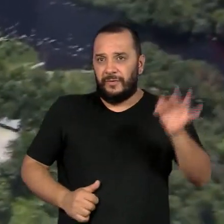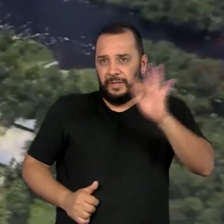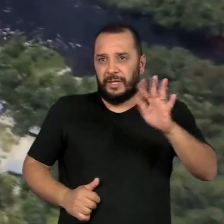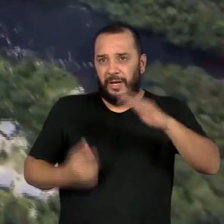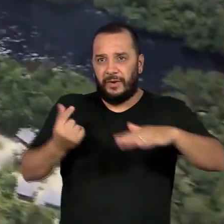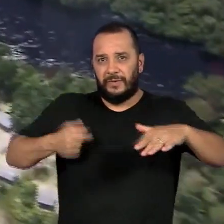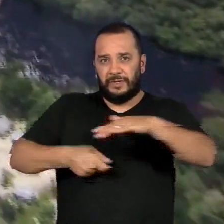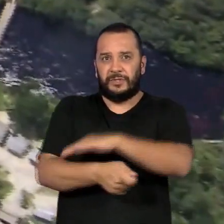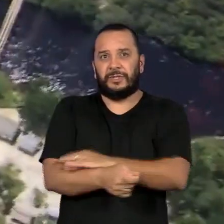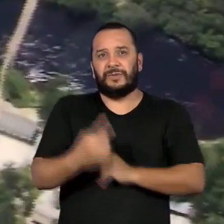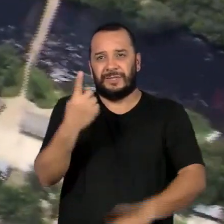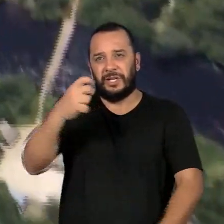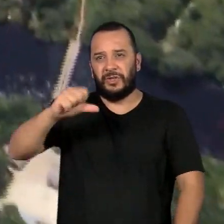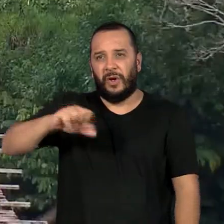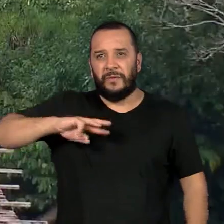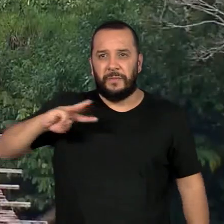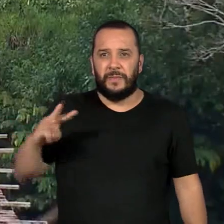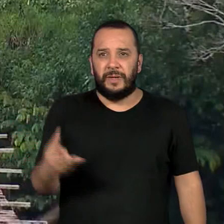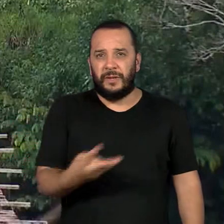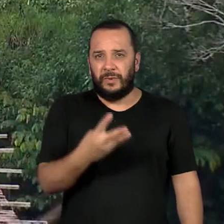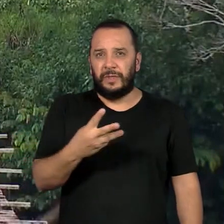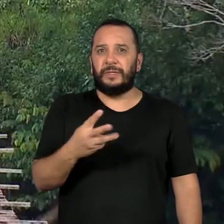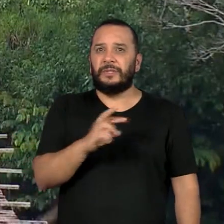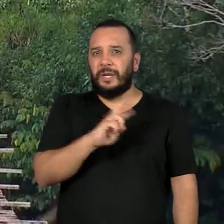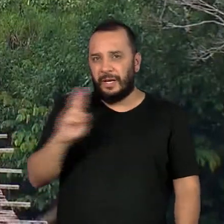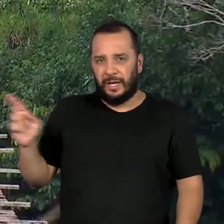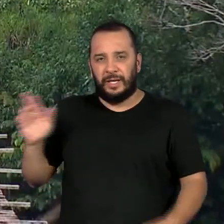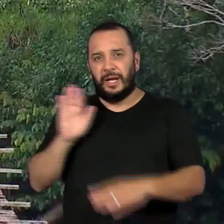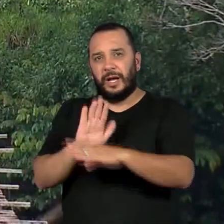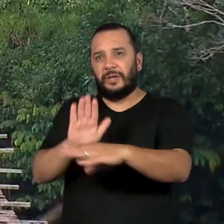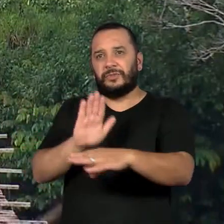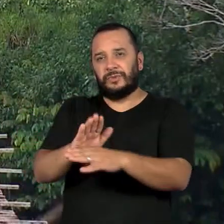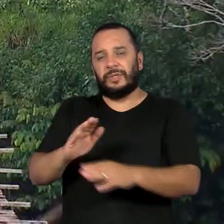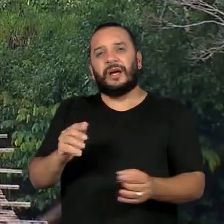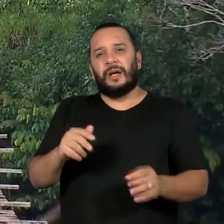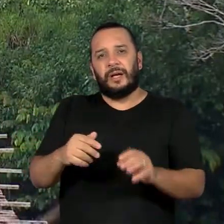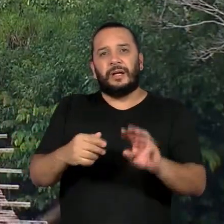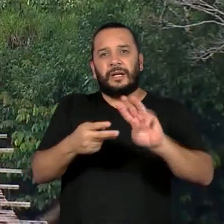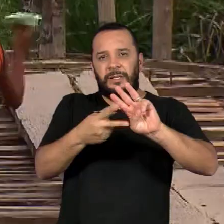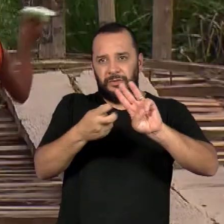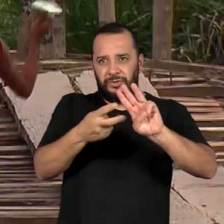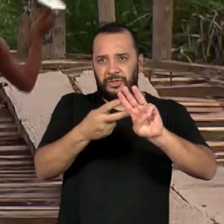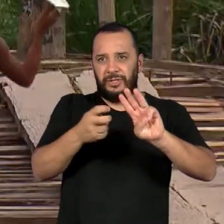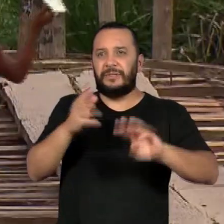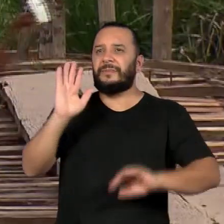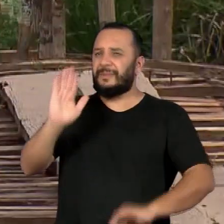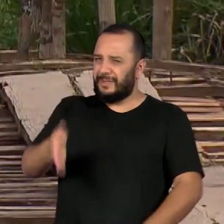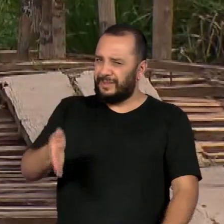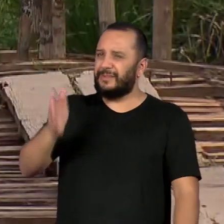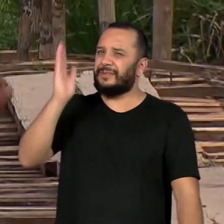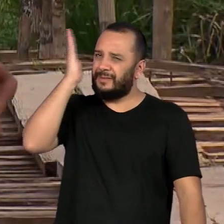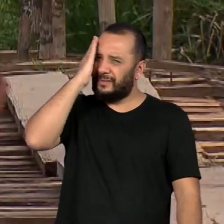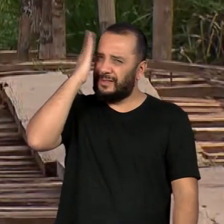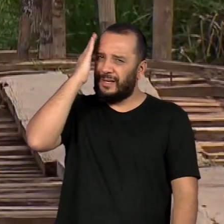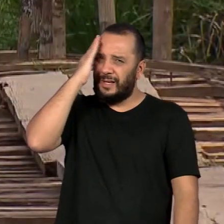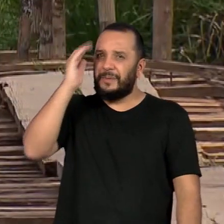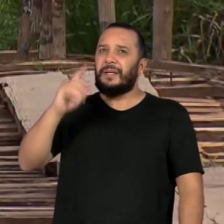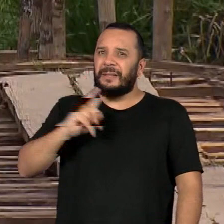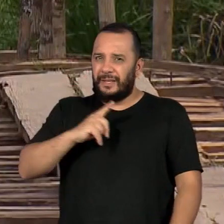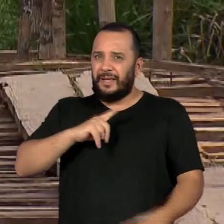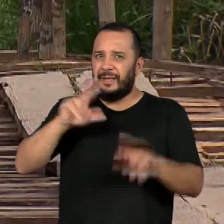de 19 milhões de reais no socorro aos indígenas, mas reconhece que ainda existem questões a